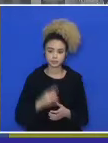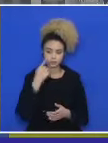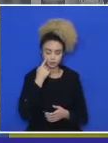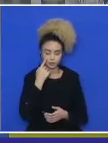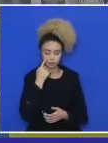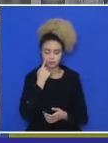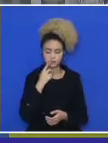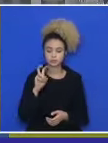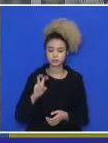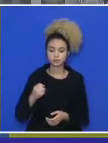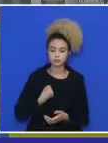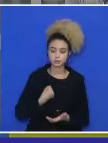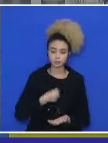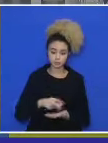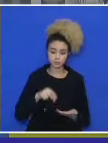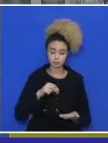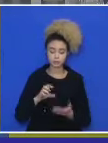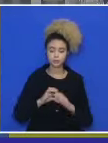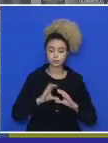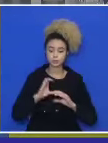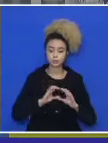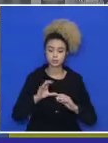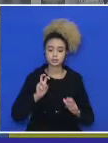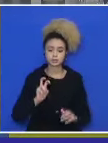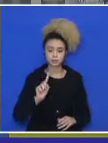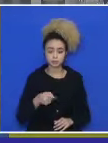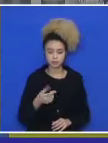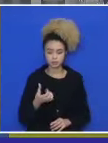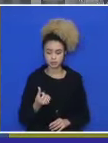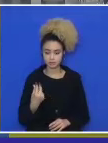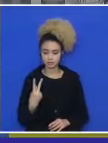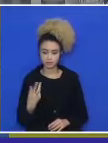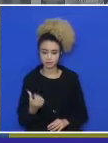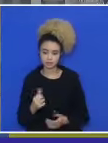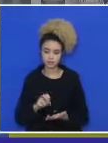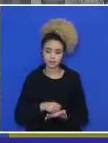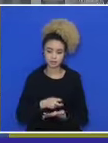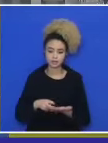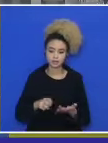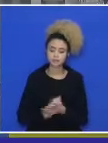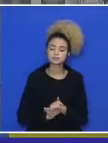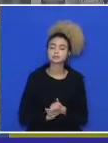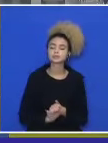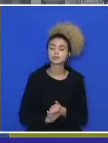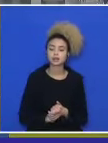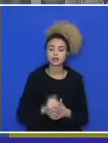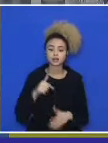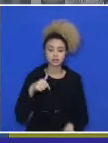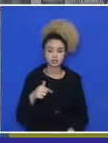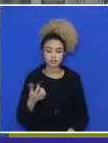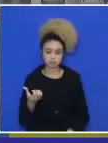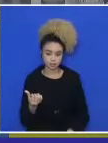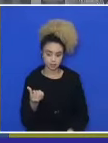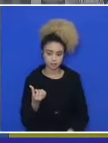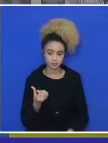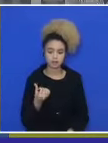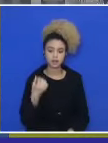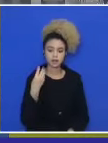Vamos confirmar as 5 dezenas sorteadas no concurso 5.626 da quina. Confira comigo.